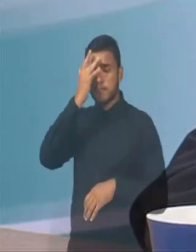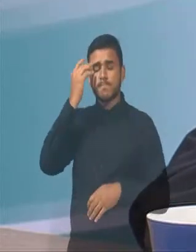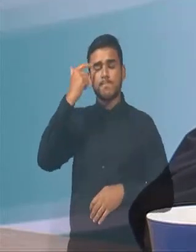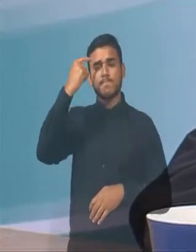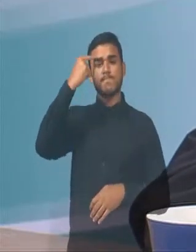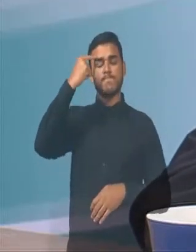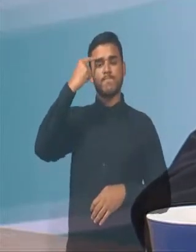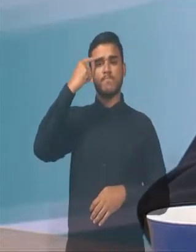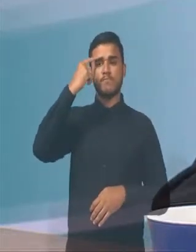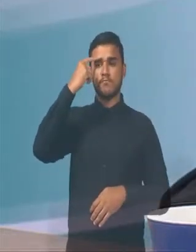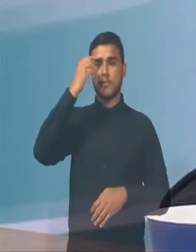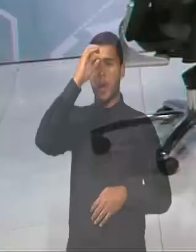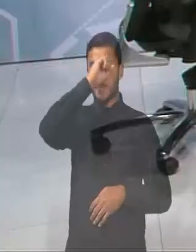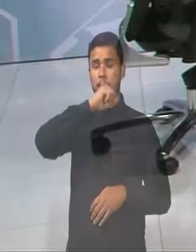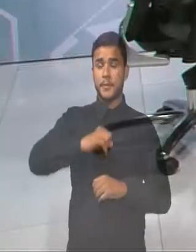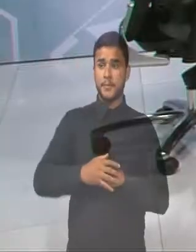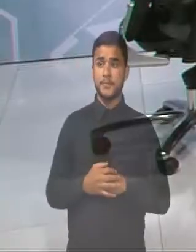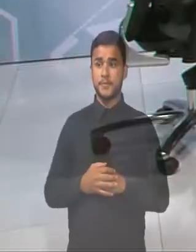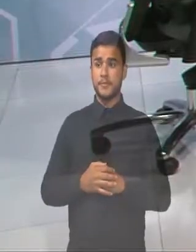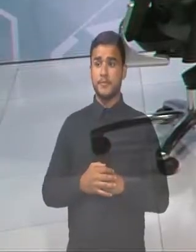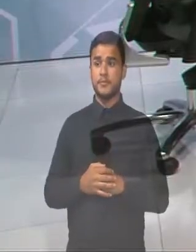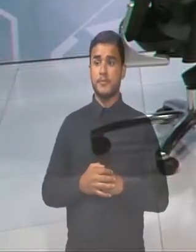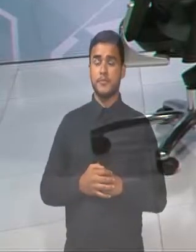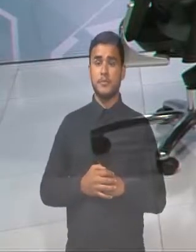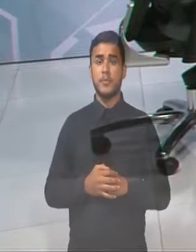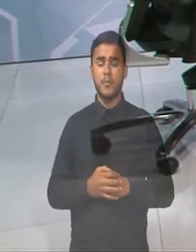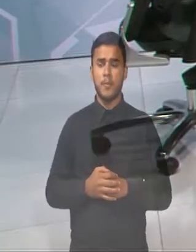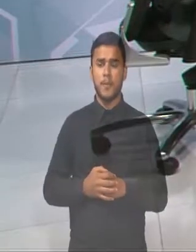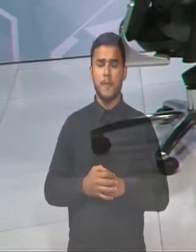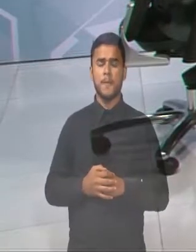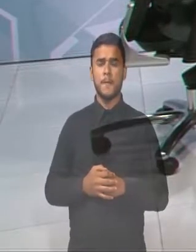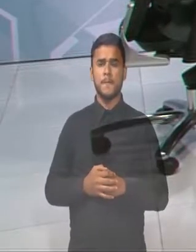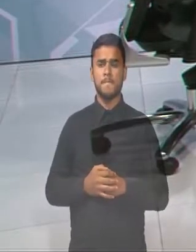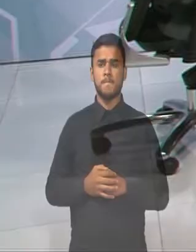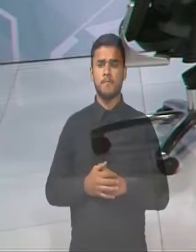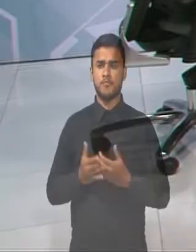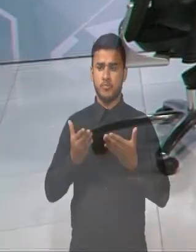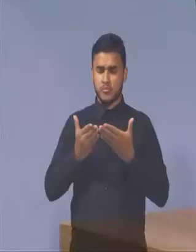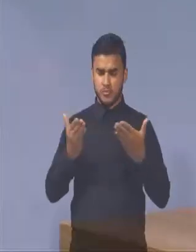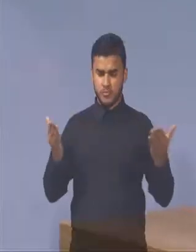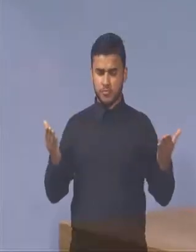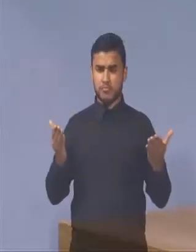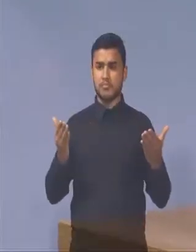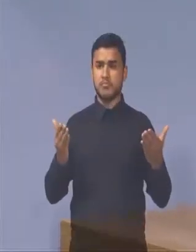Isso. Eu vou por esse mesmo caminho, porque, Arnaldo, se você tem a capacidade, porque a gente está aqui,